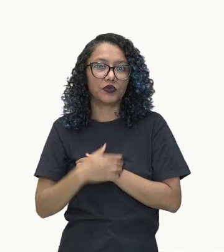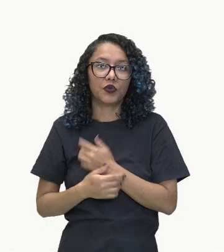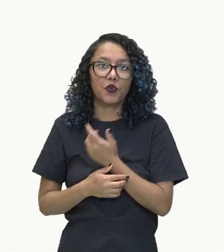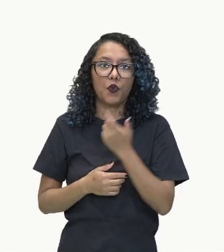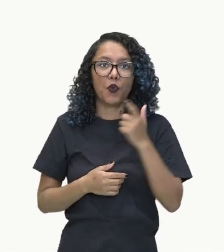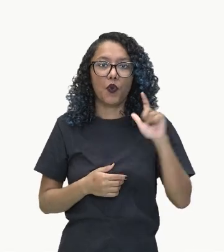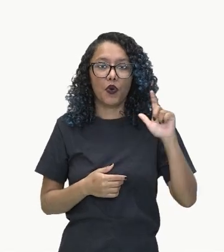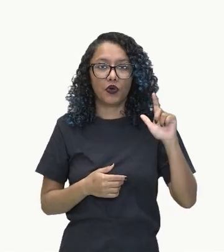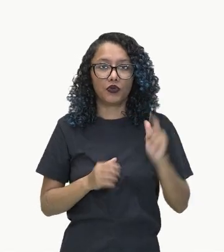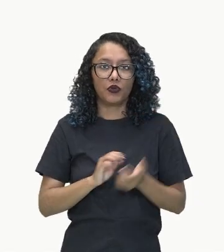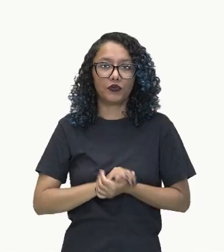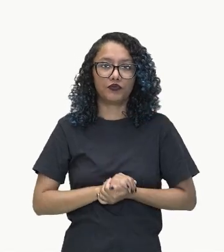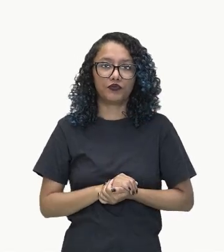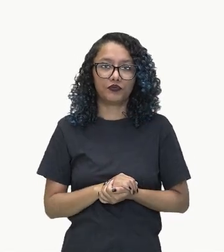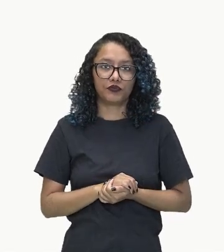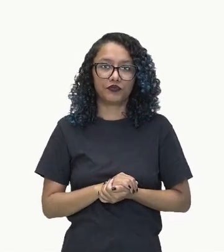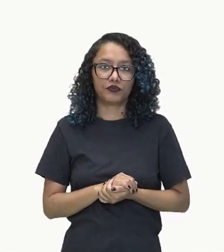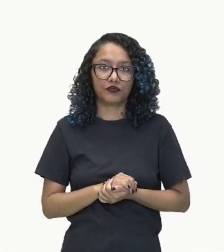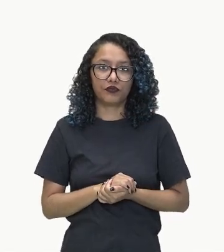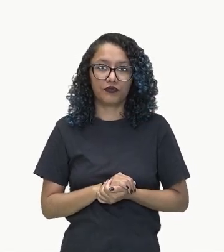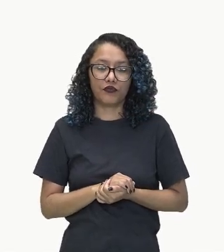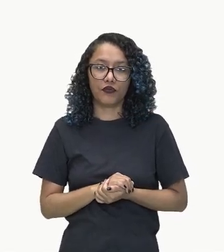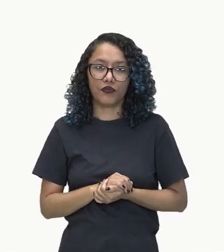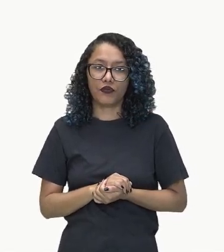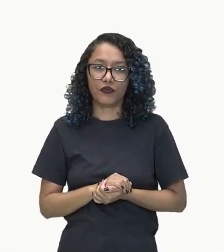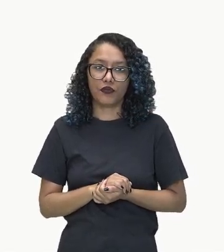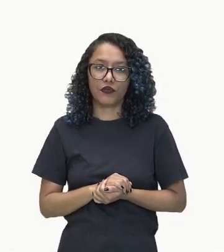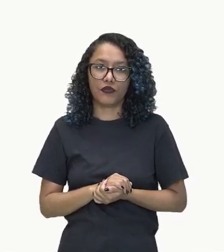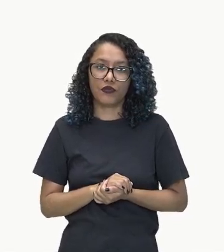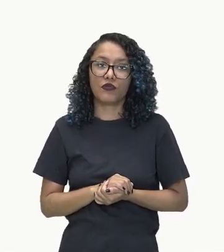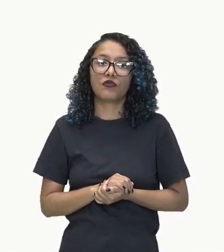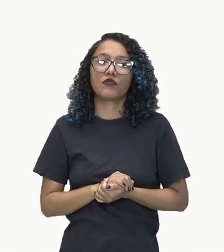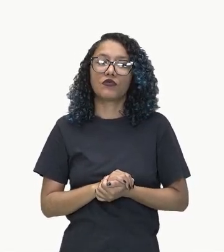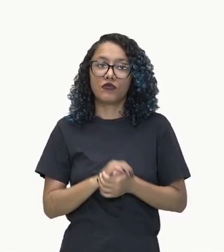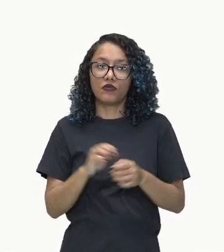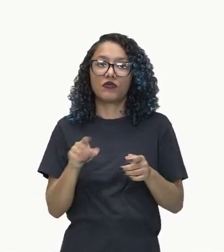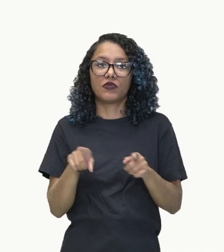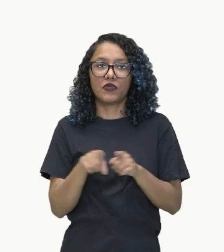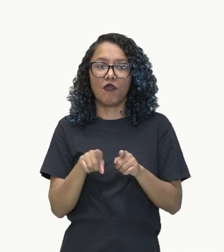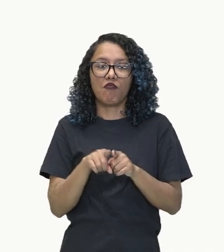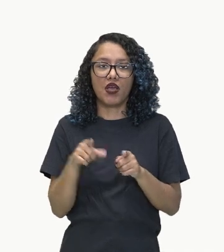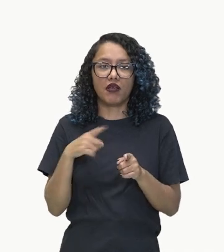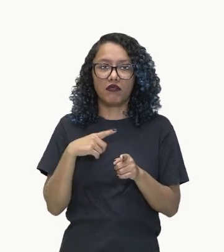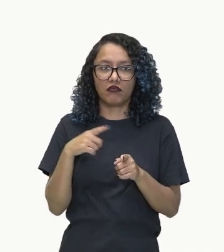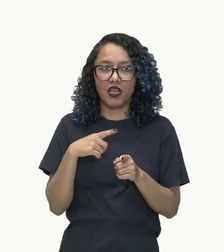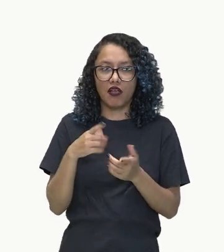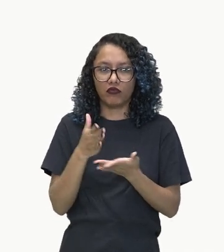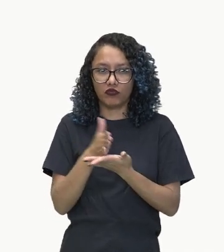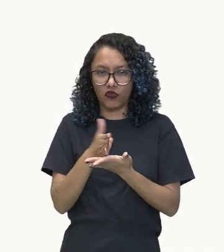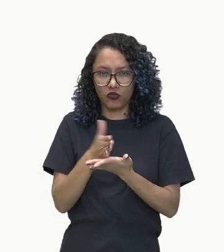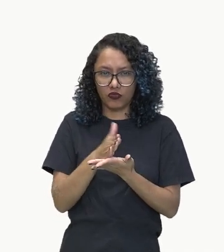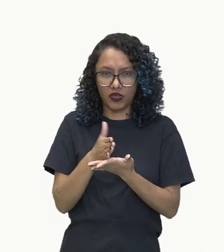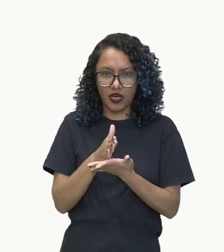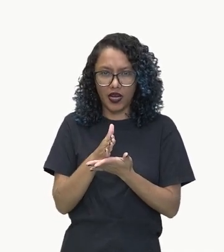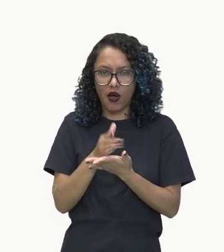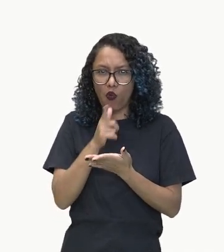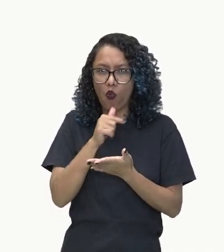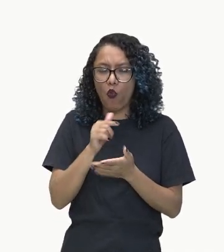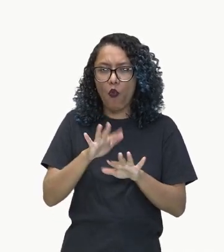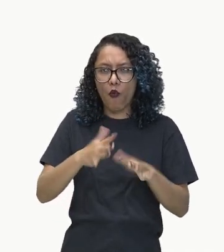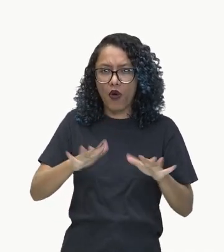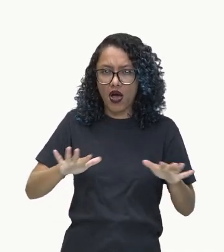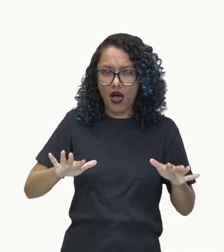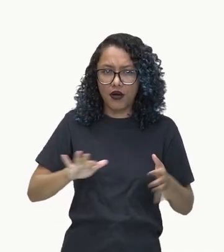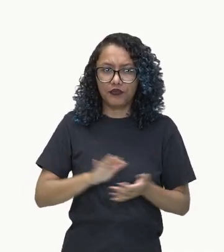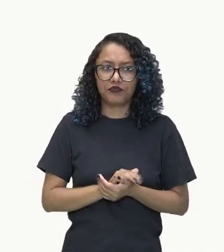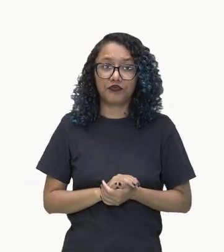a outra extensão do Canadá vai fazer fronteira marítima. E ao lado do Canadá, ali na região nordeste,